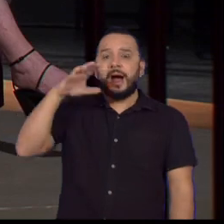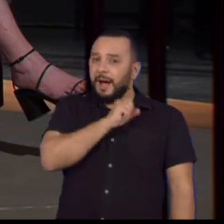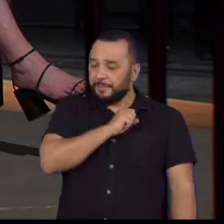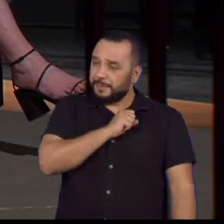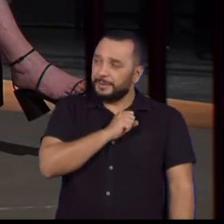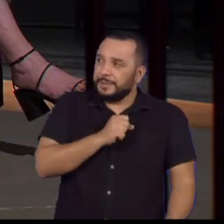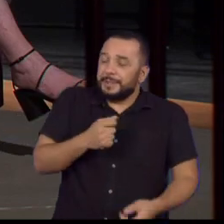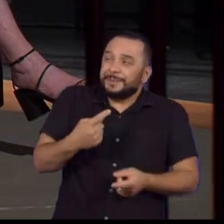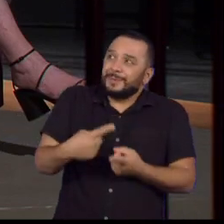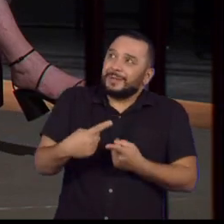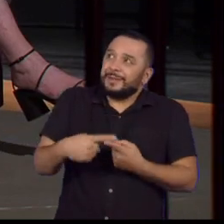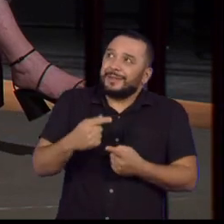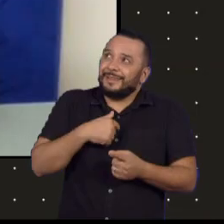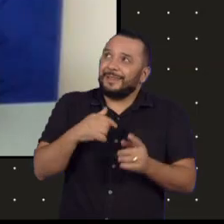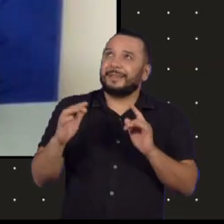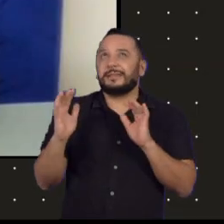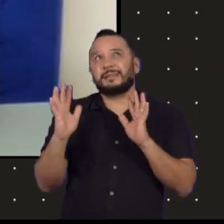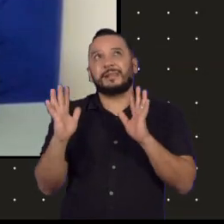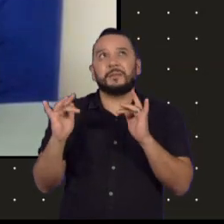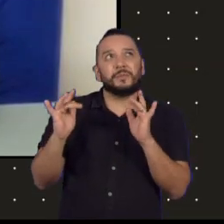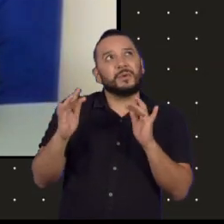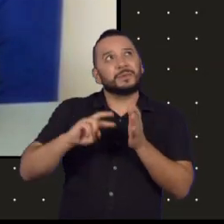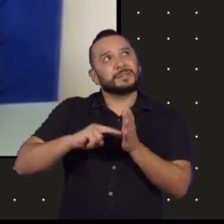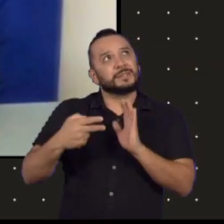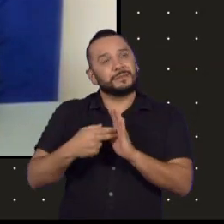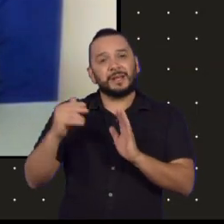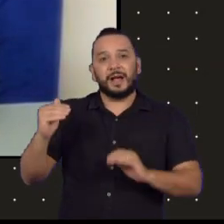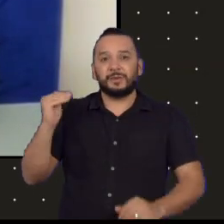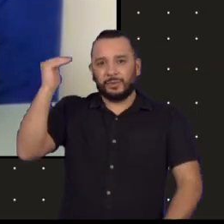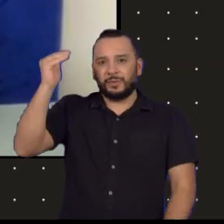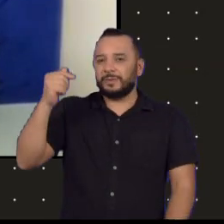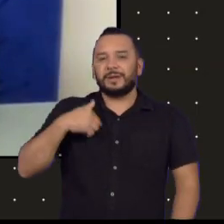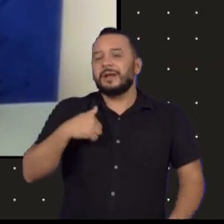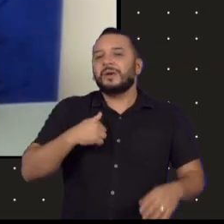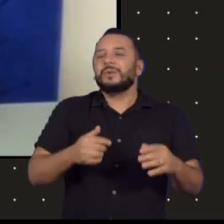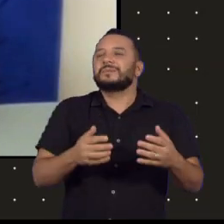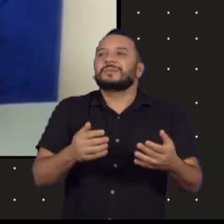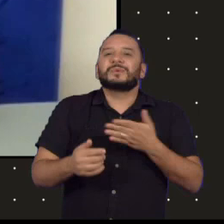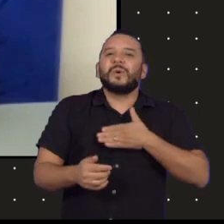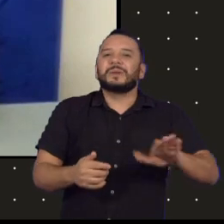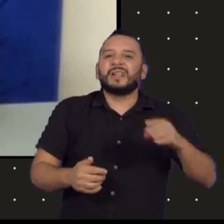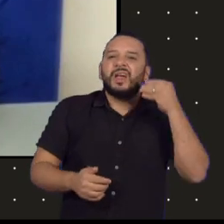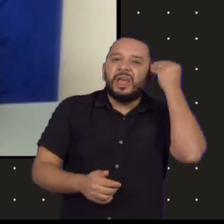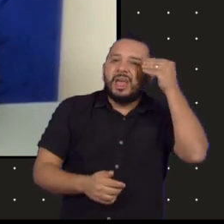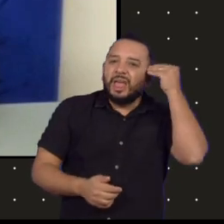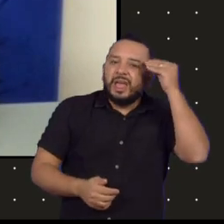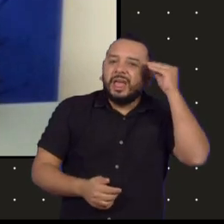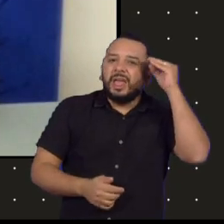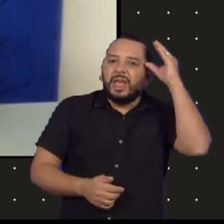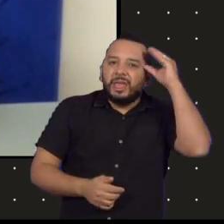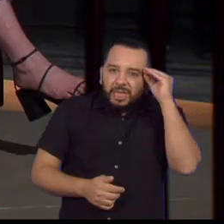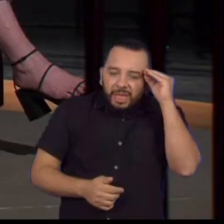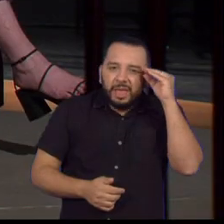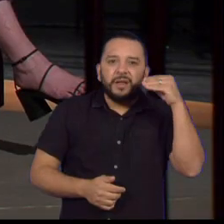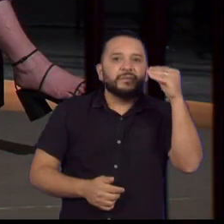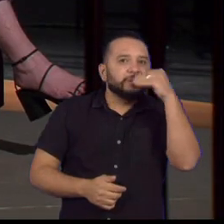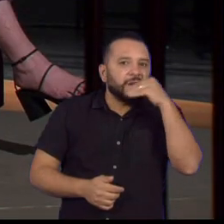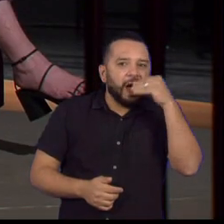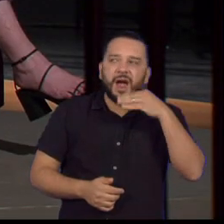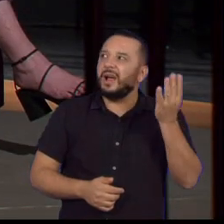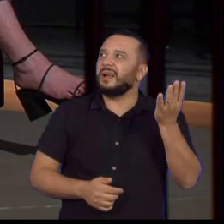faz parte disso. Eu não gostava de ser inexperiente, imatura e adolescente. Eu queria ser